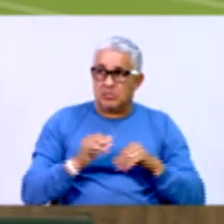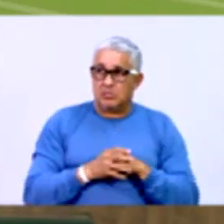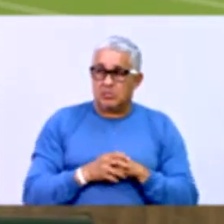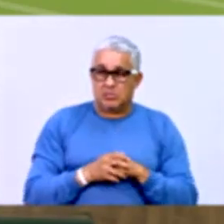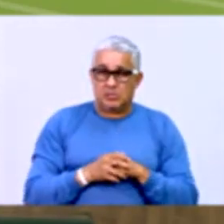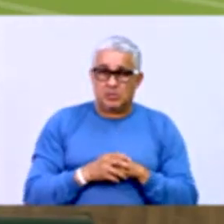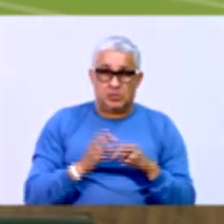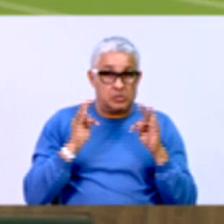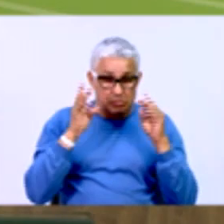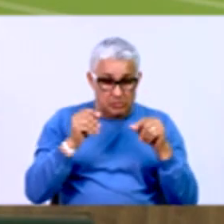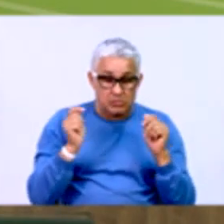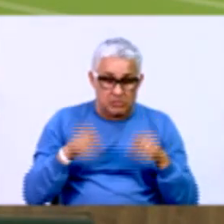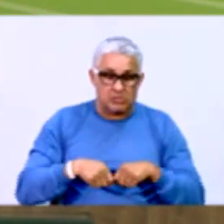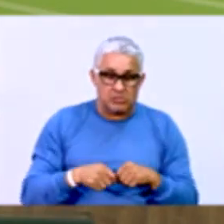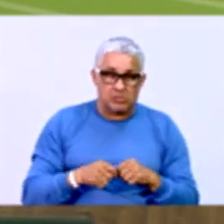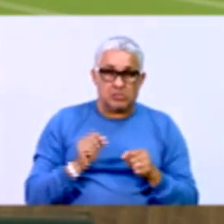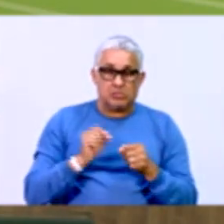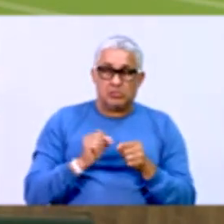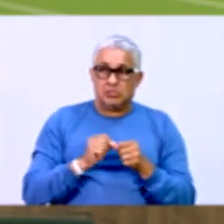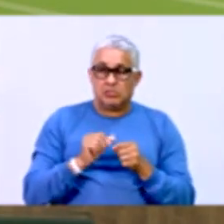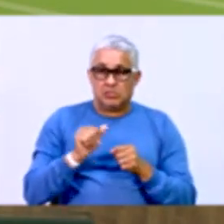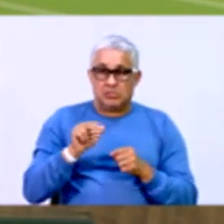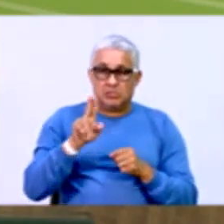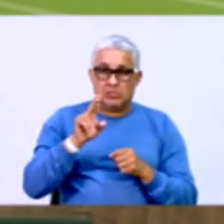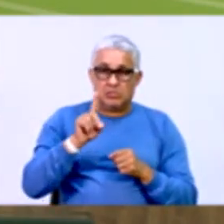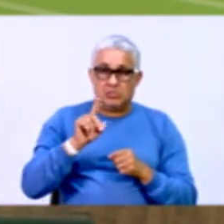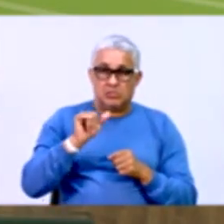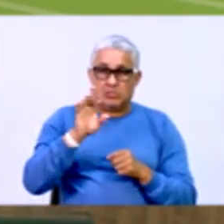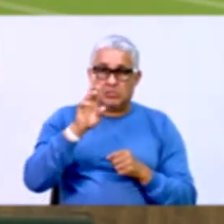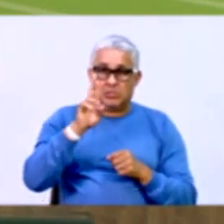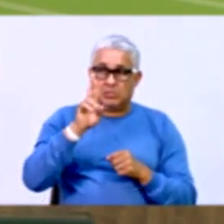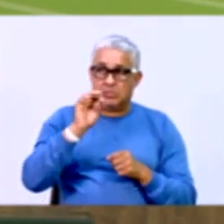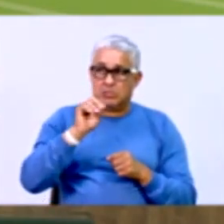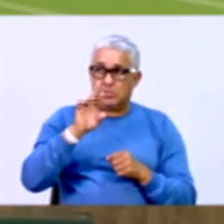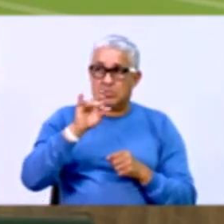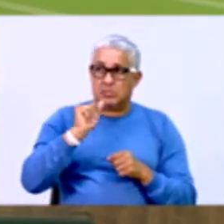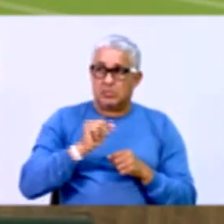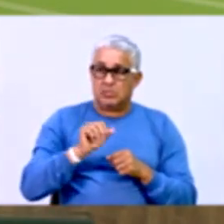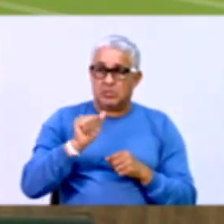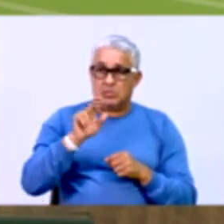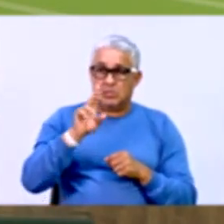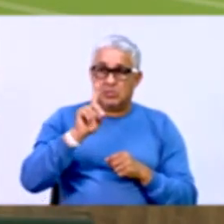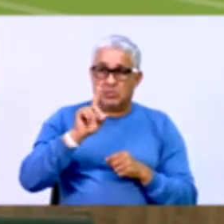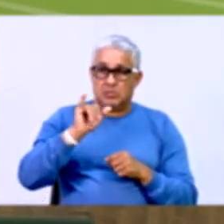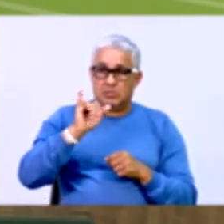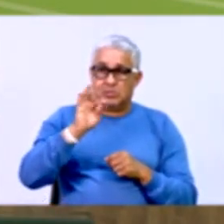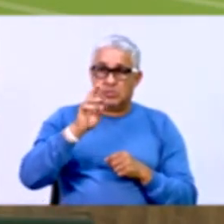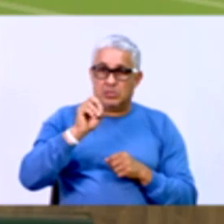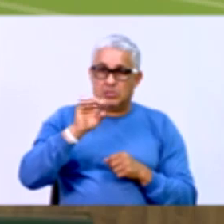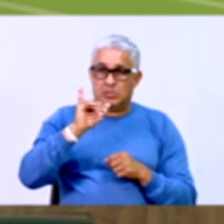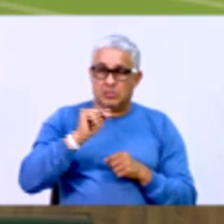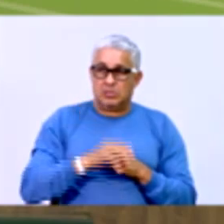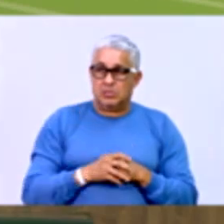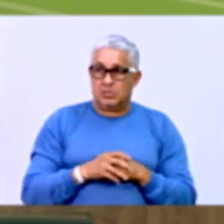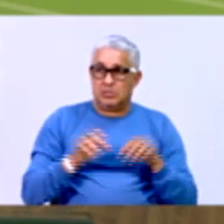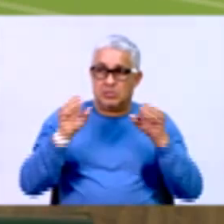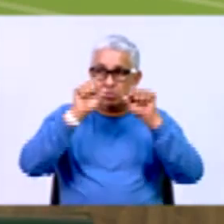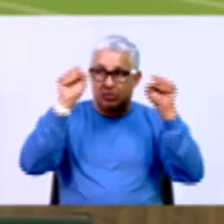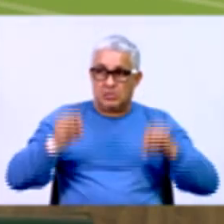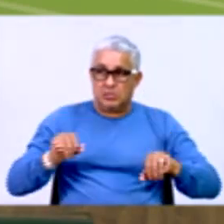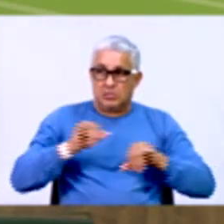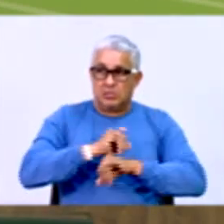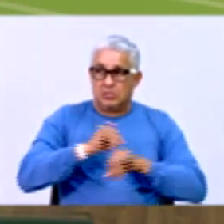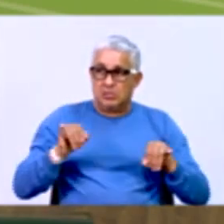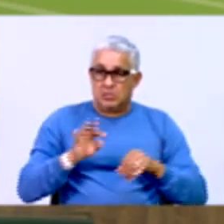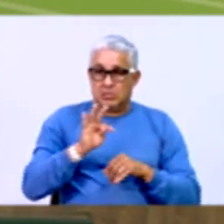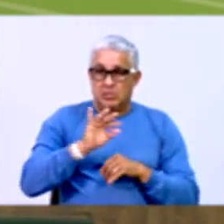auditoria em tudo, tá, gente? Tudo que envolve os sistemas de informação, a TI de informação, né? A